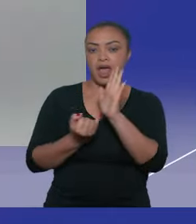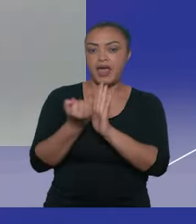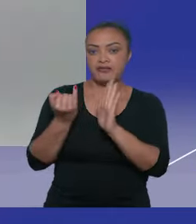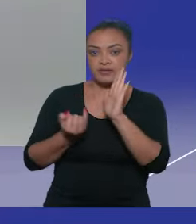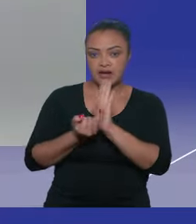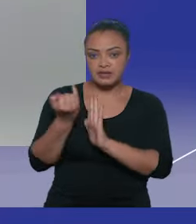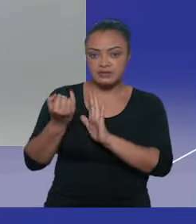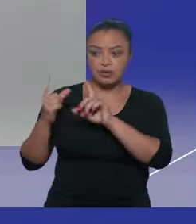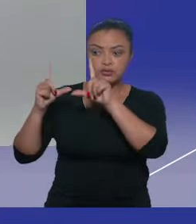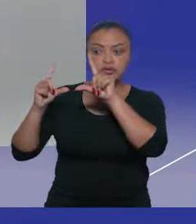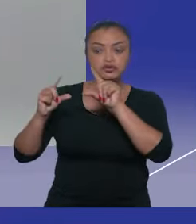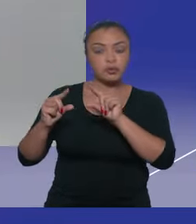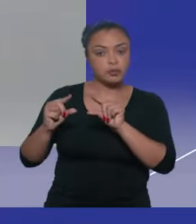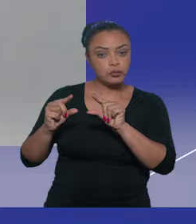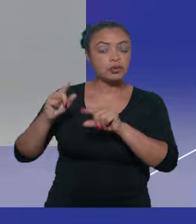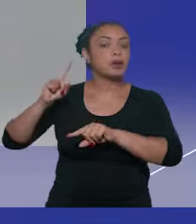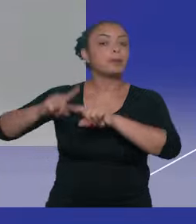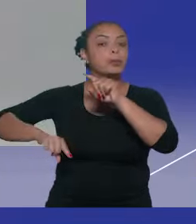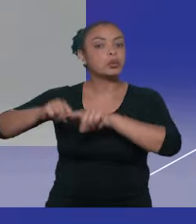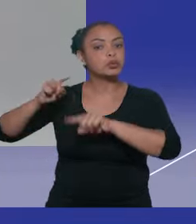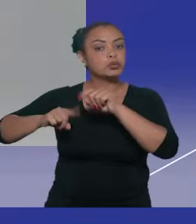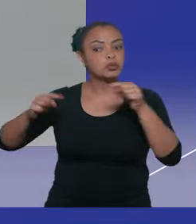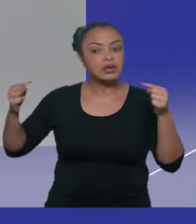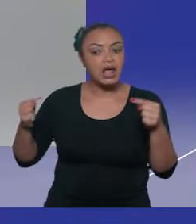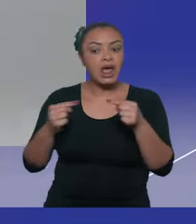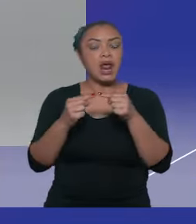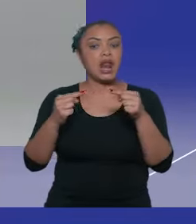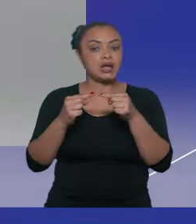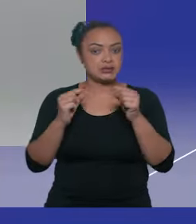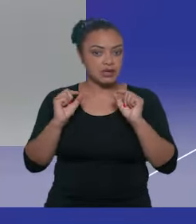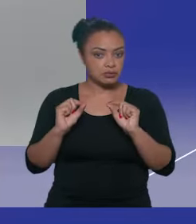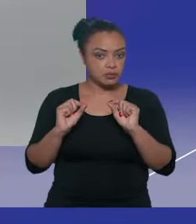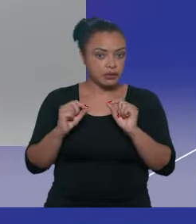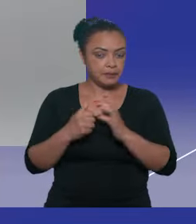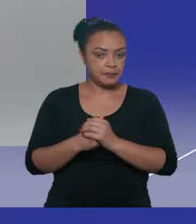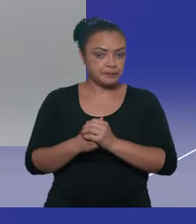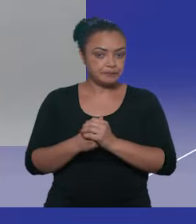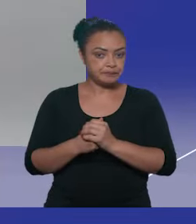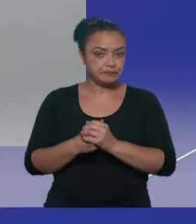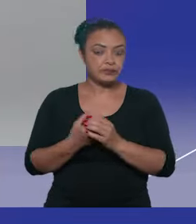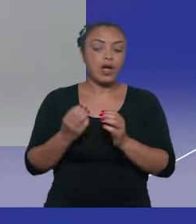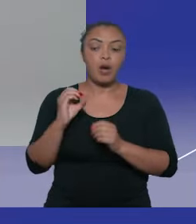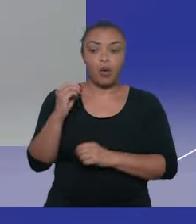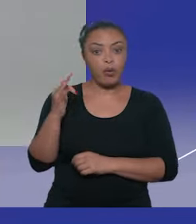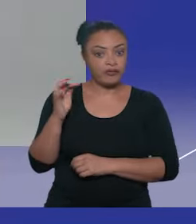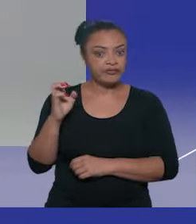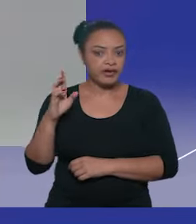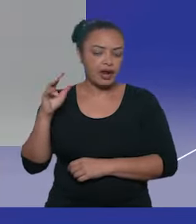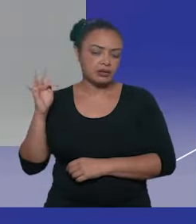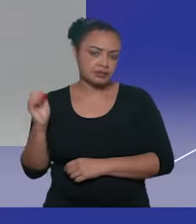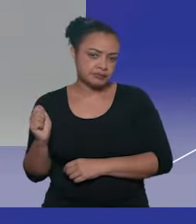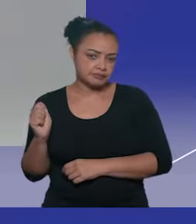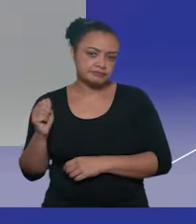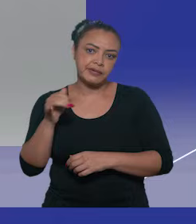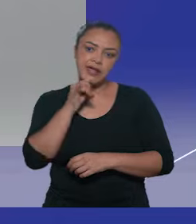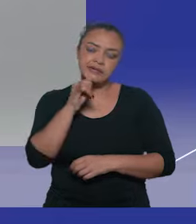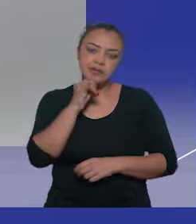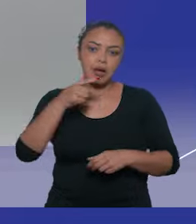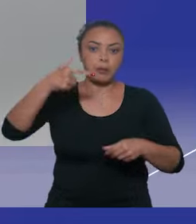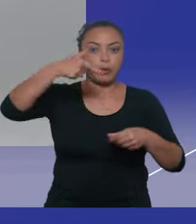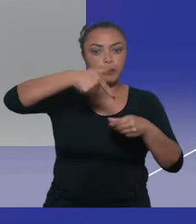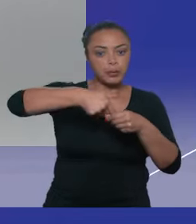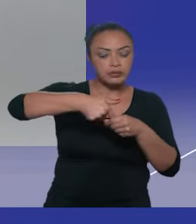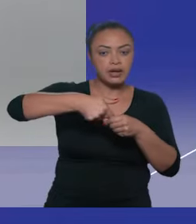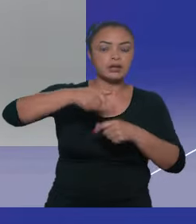está desacelerando naqueles itens que são mais relacionados a choques, que são mais relacionados à oferta. Então, tudo que é ligado